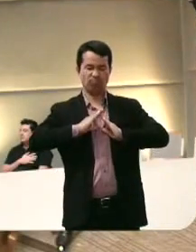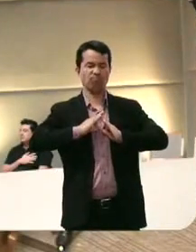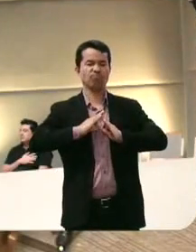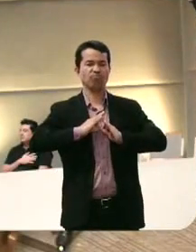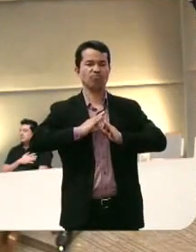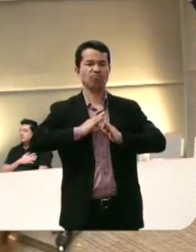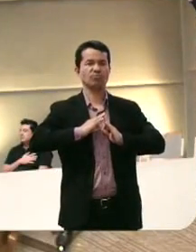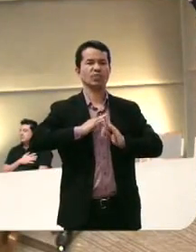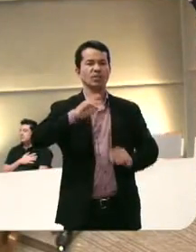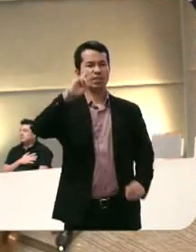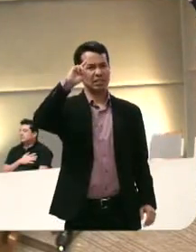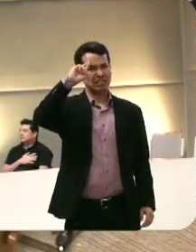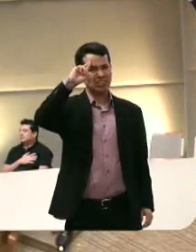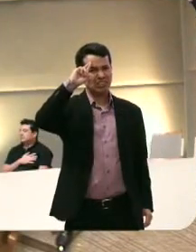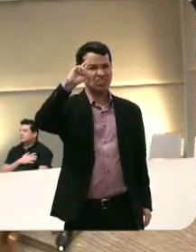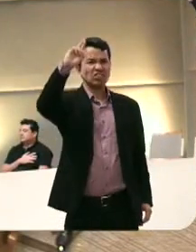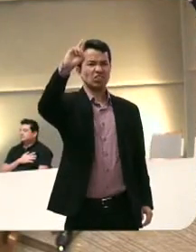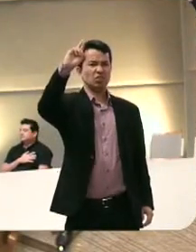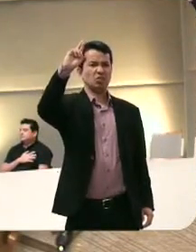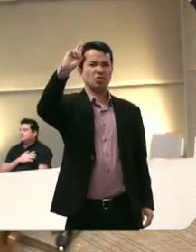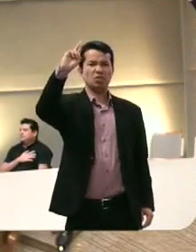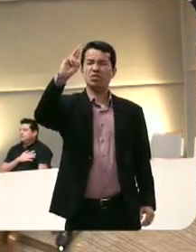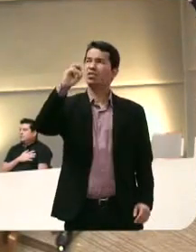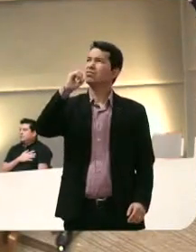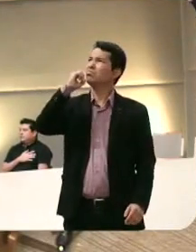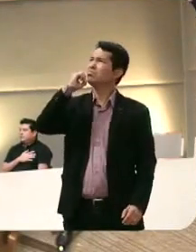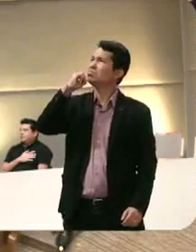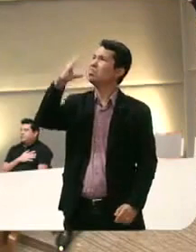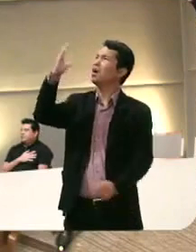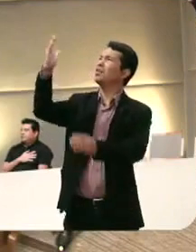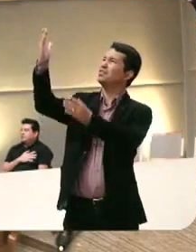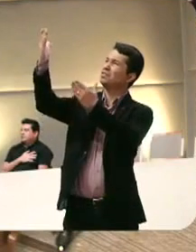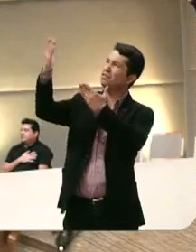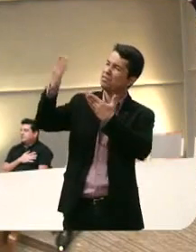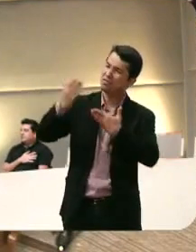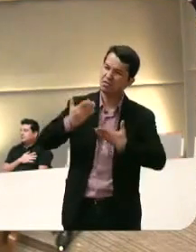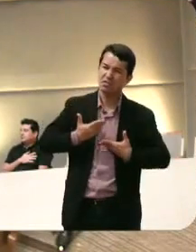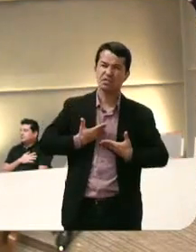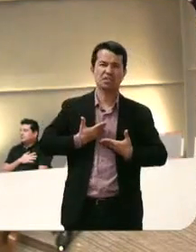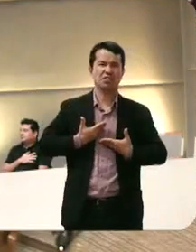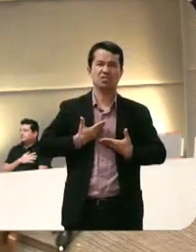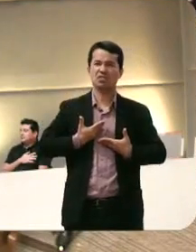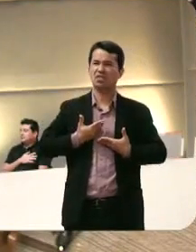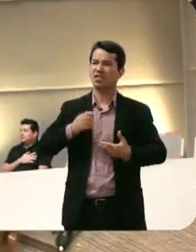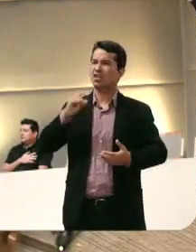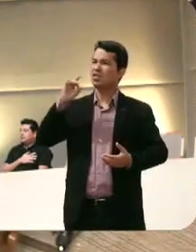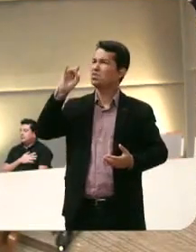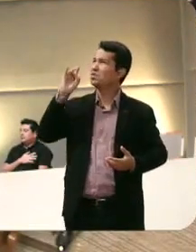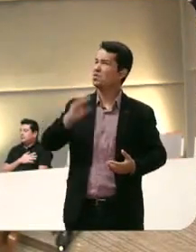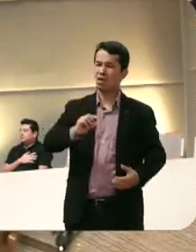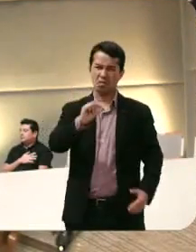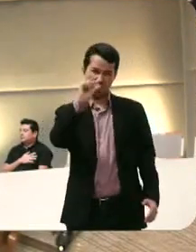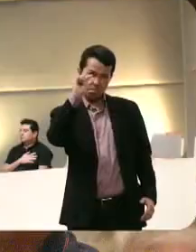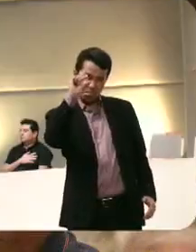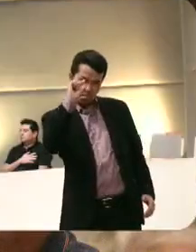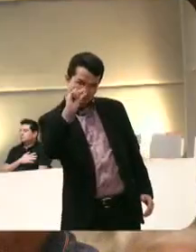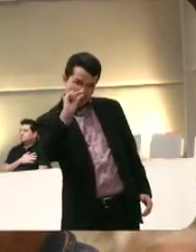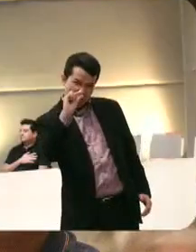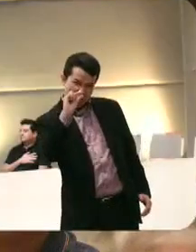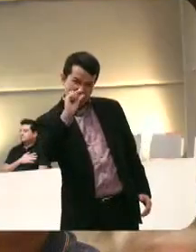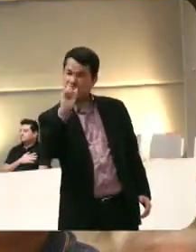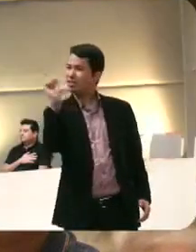Senhor, Tu és bem-vindo. Não ocupa uma parte, não uma